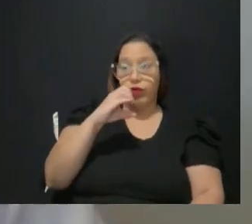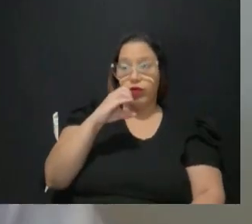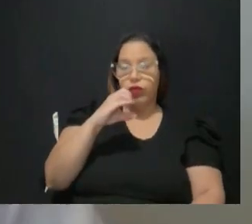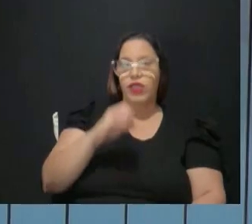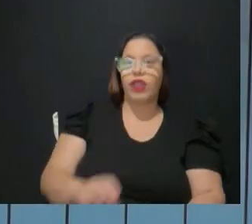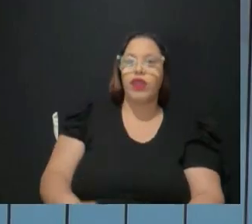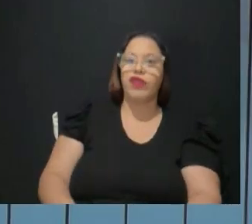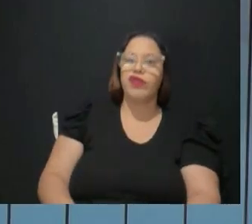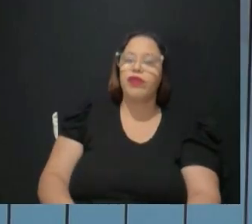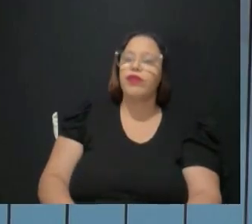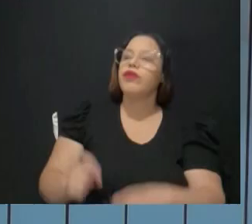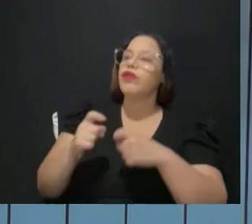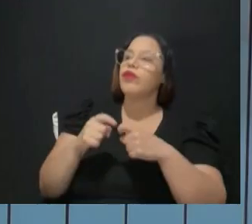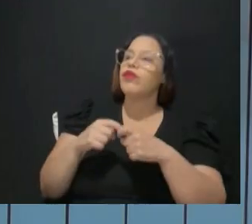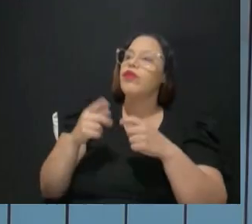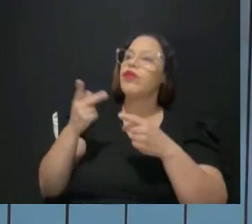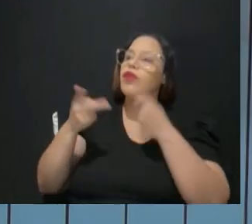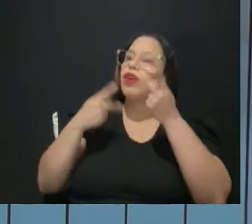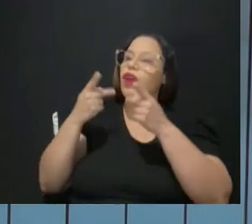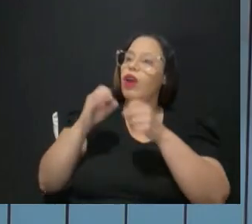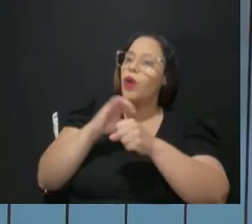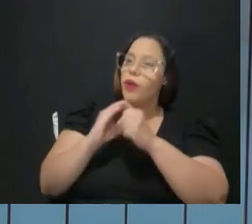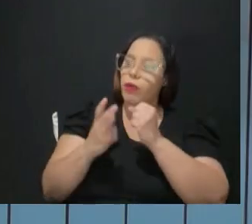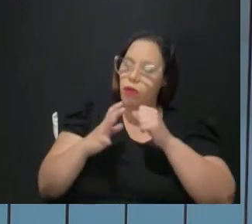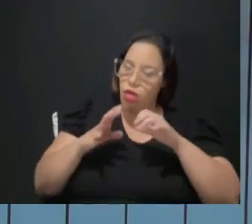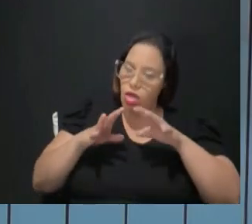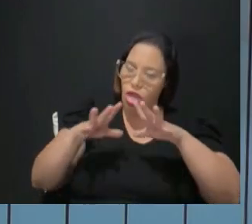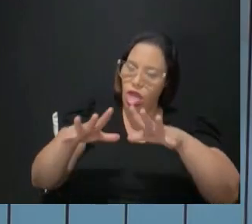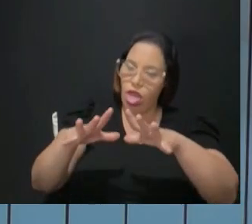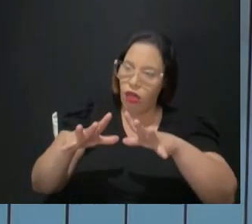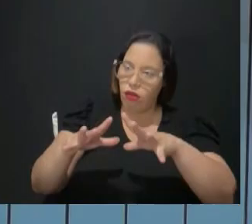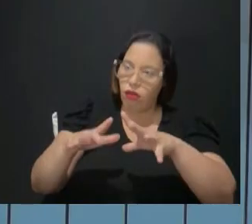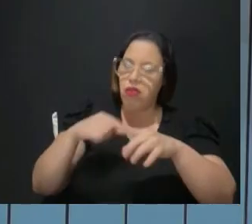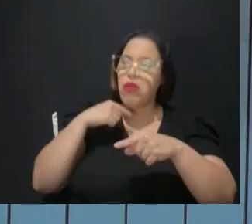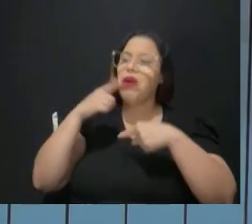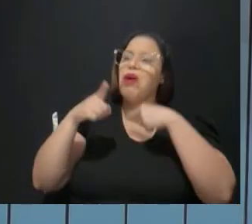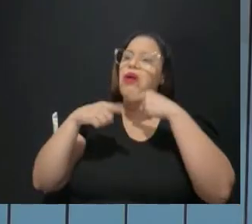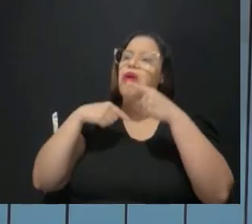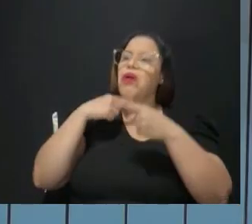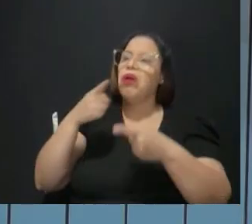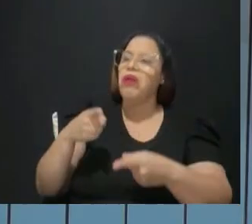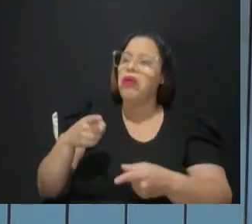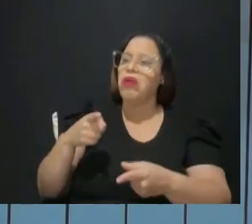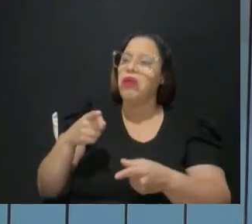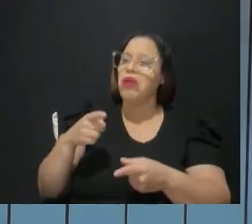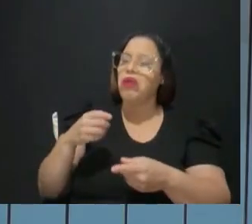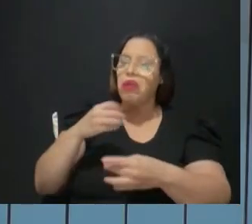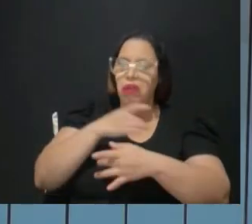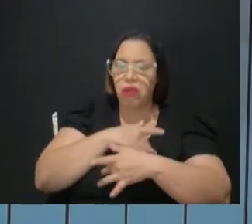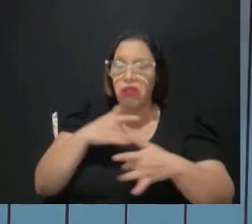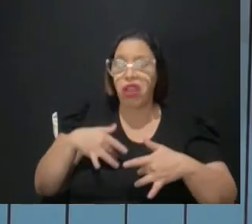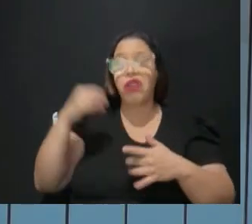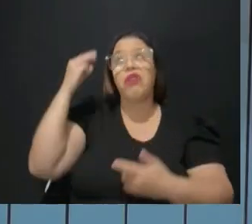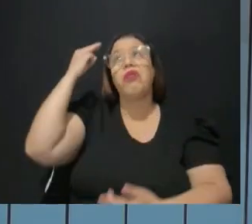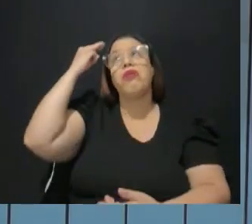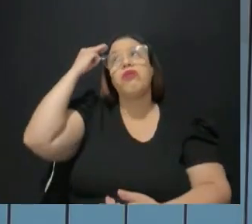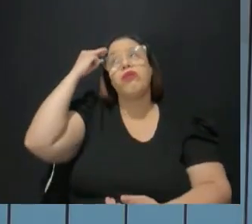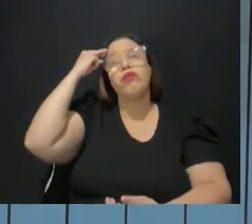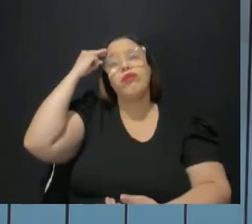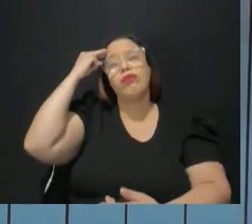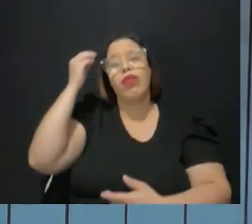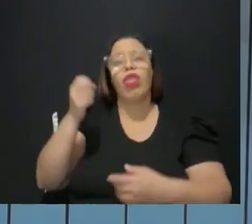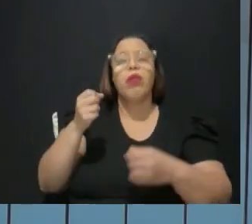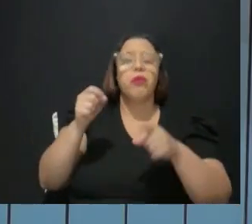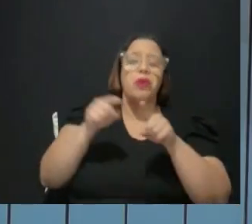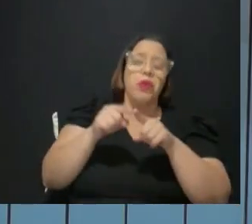cerebral. Doutora, a gente falou da pandemia, né? Uma dúvida, né? A questão da saúde mental, ela também foi